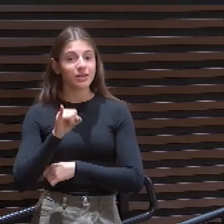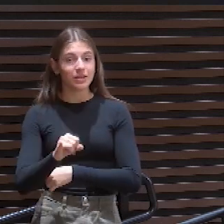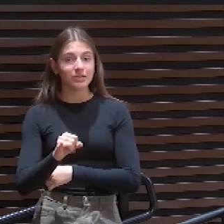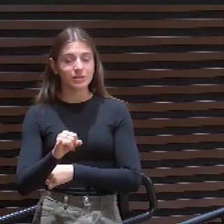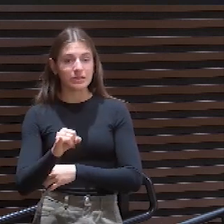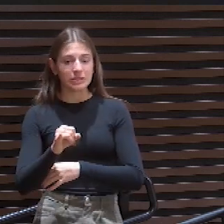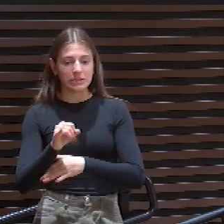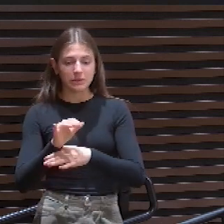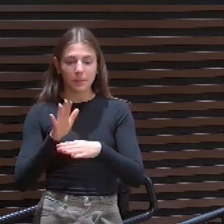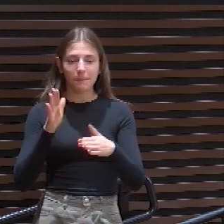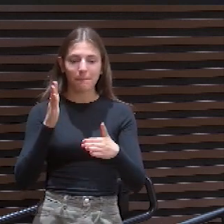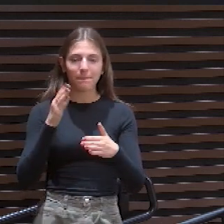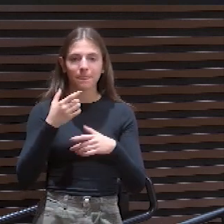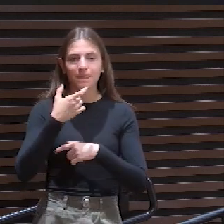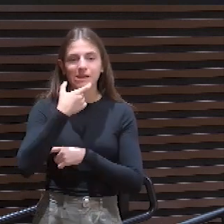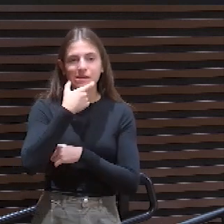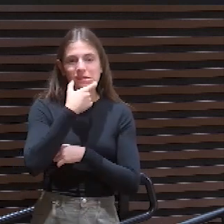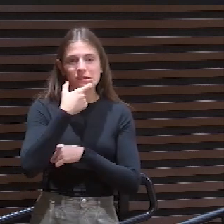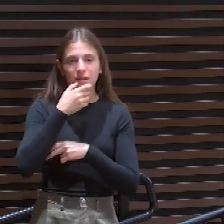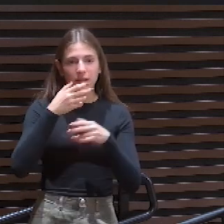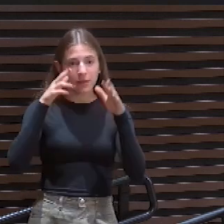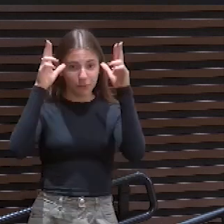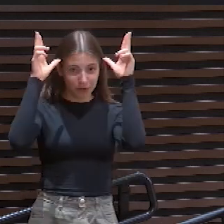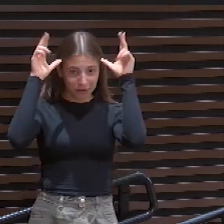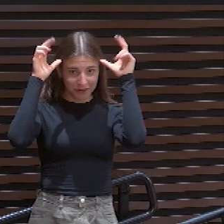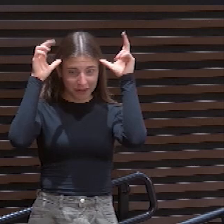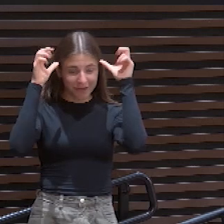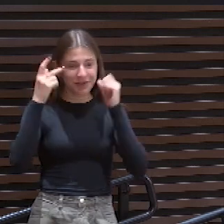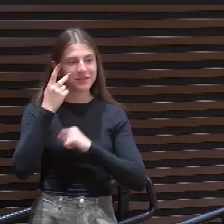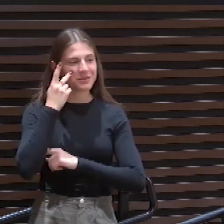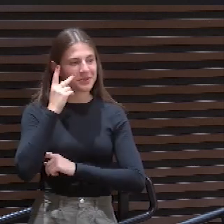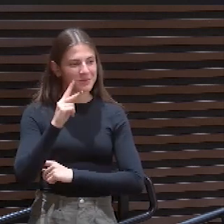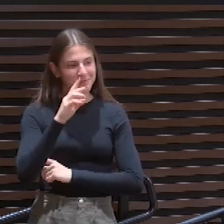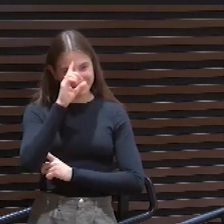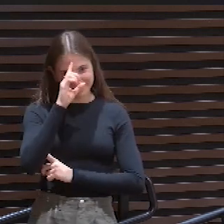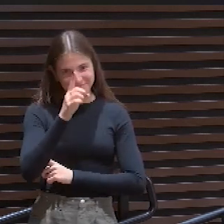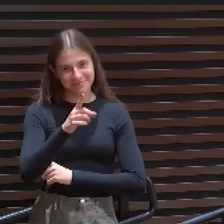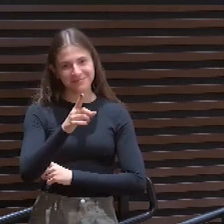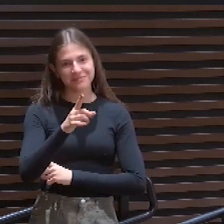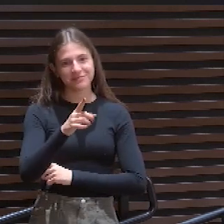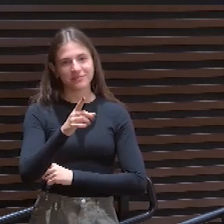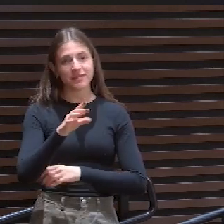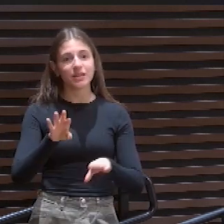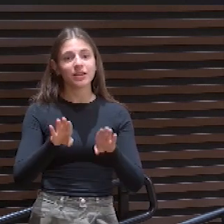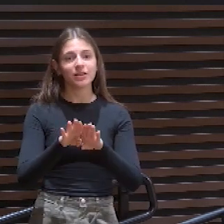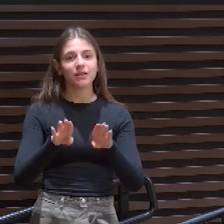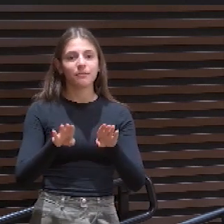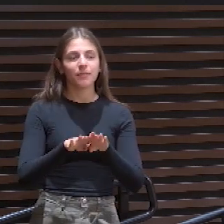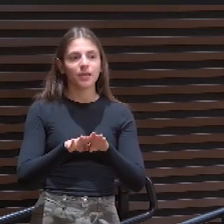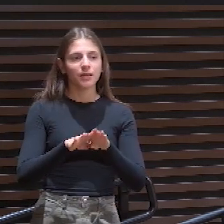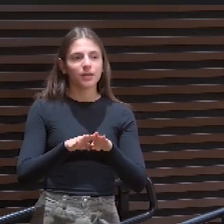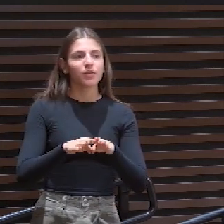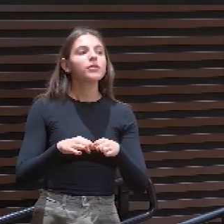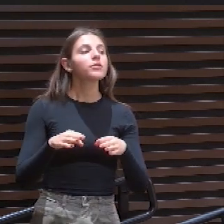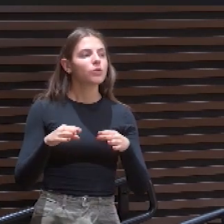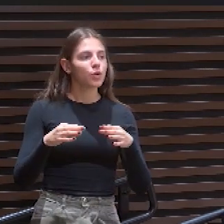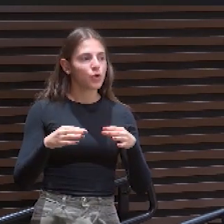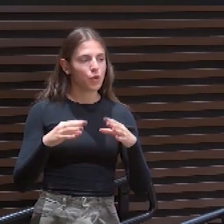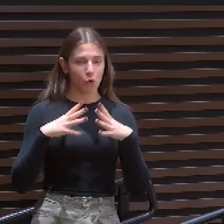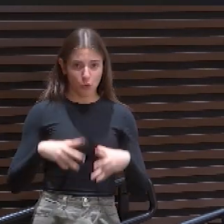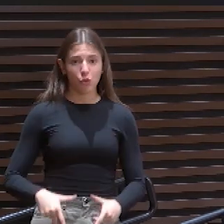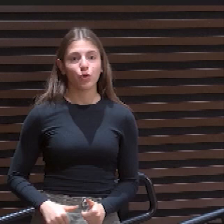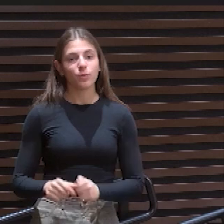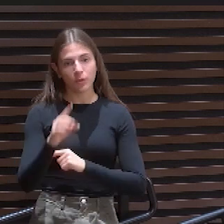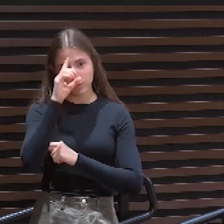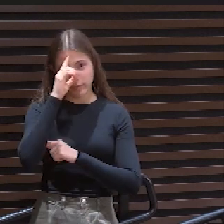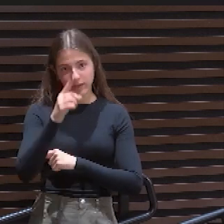dos cavalos para nos obedecerem, também lhes dirigimos o corpo inteiro. Observai igualmente